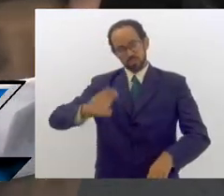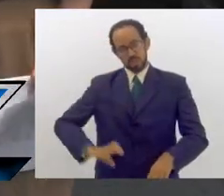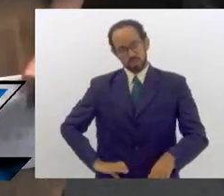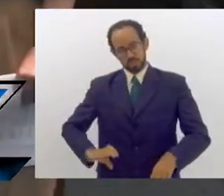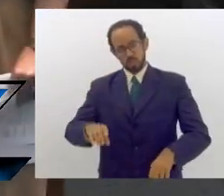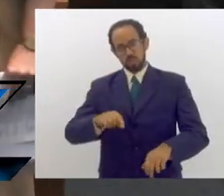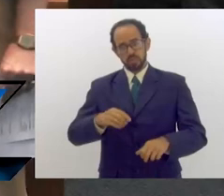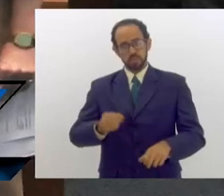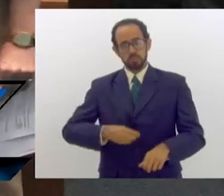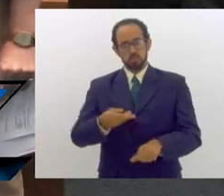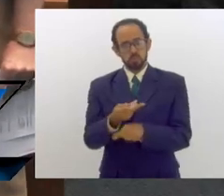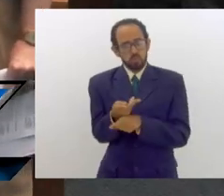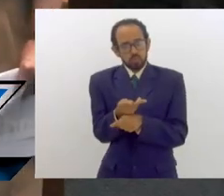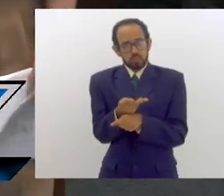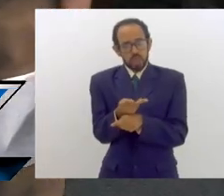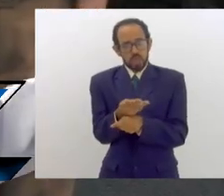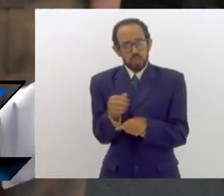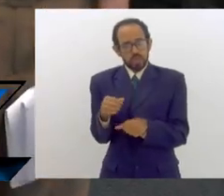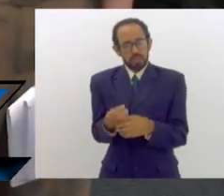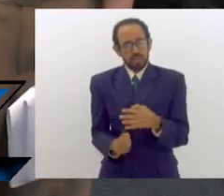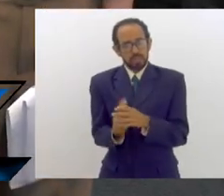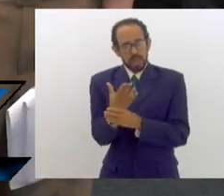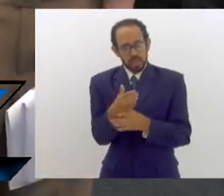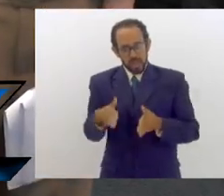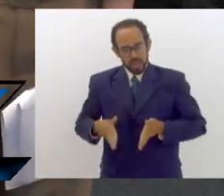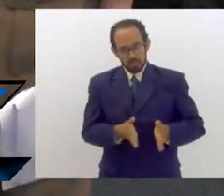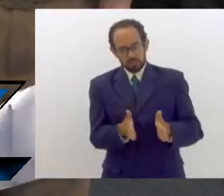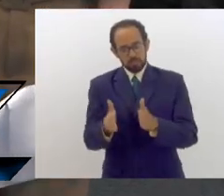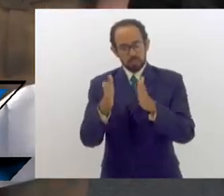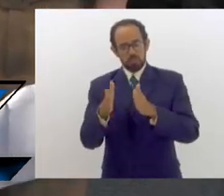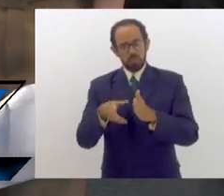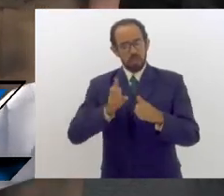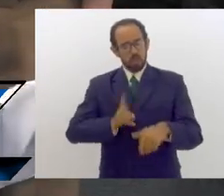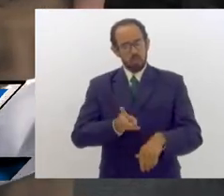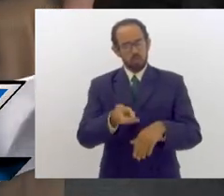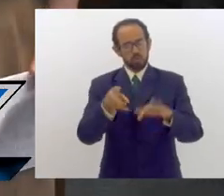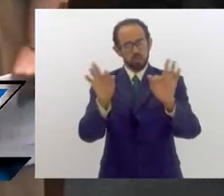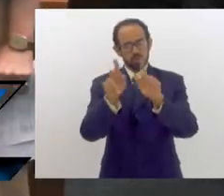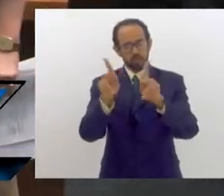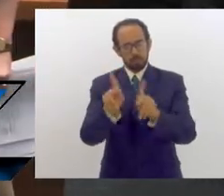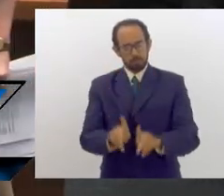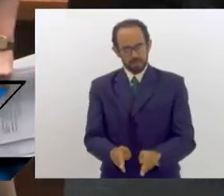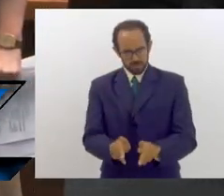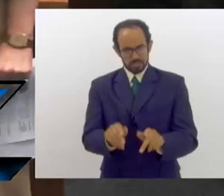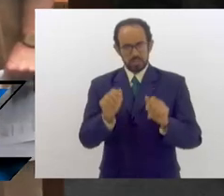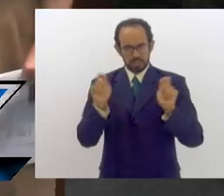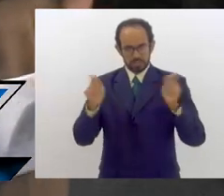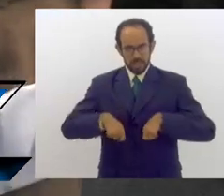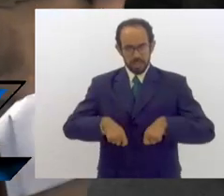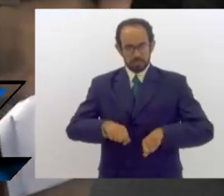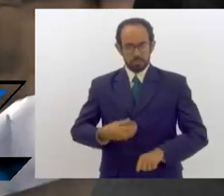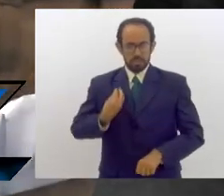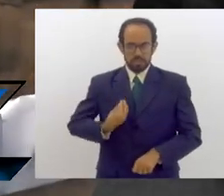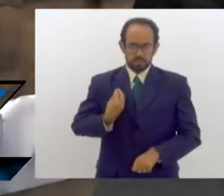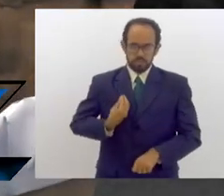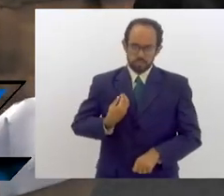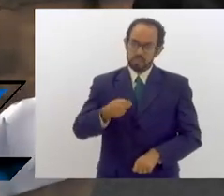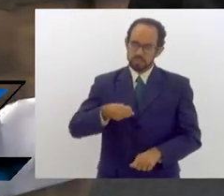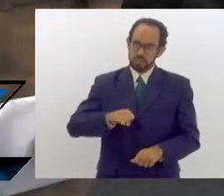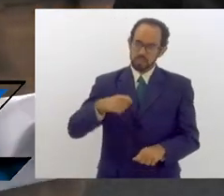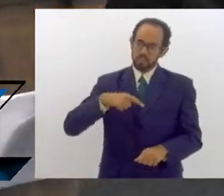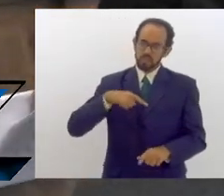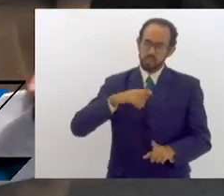construir caminhos para efetivo e duradoura paz que só pode existir diante do reconhecimento